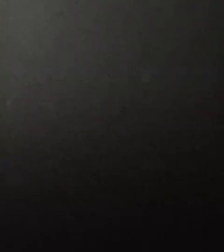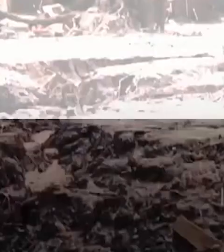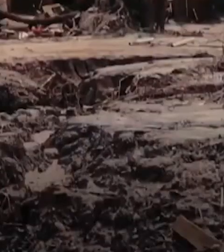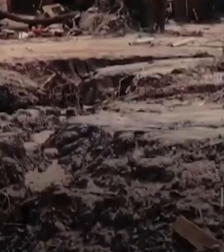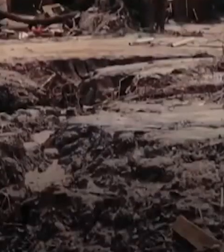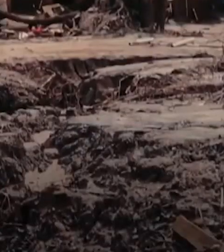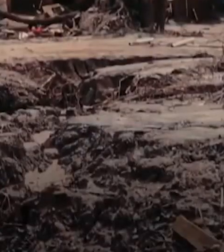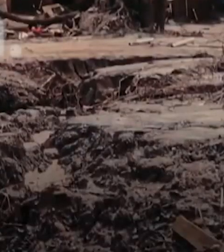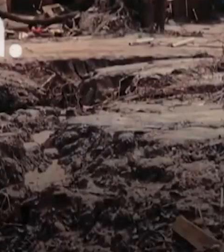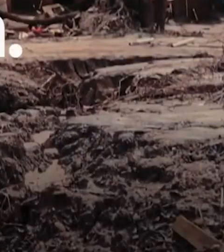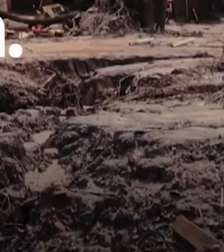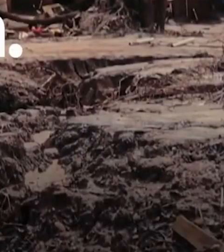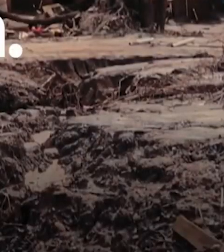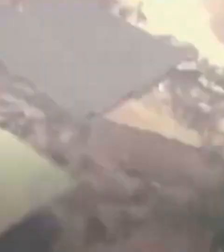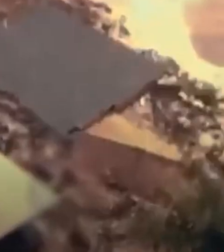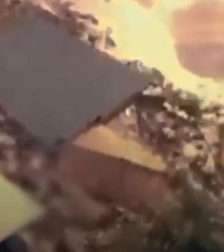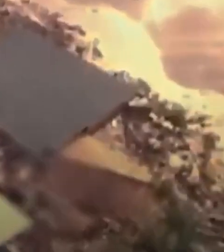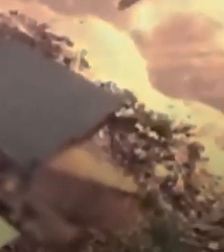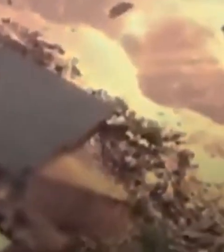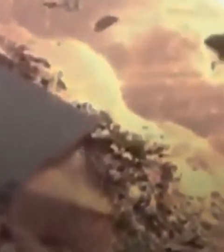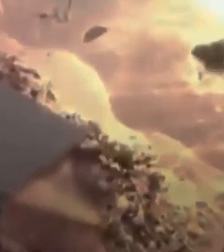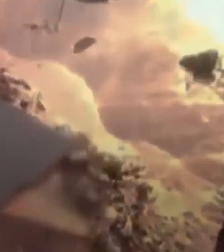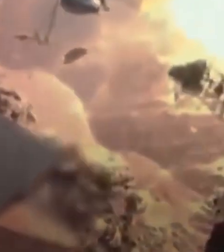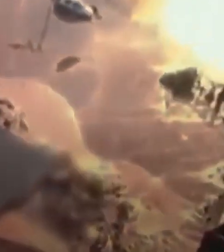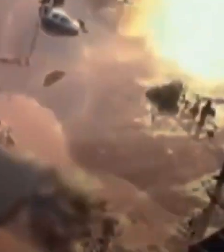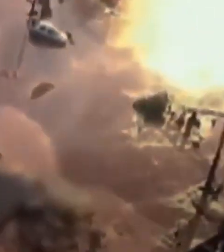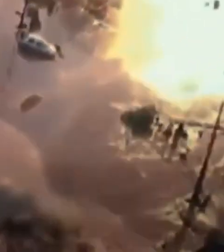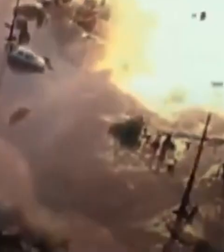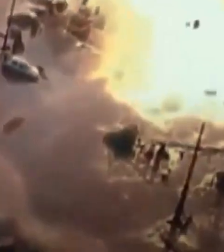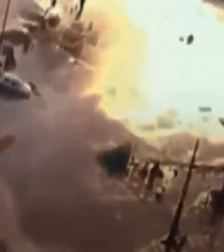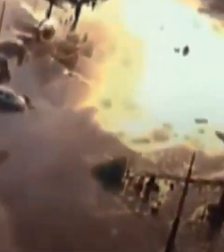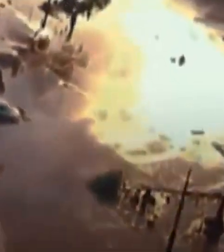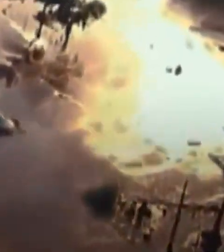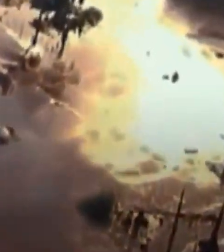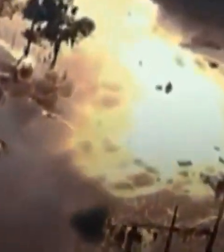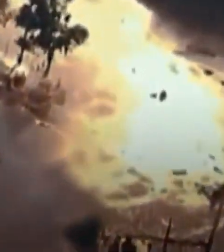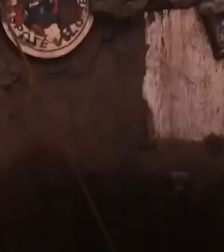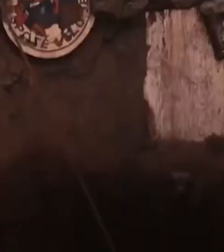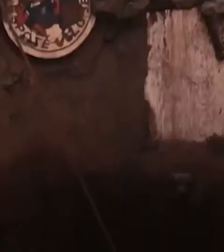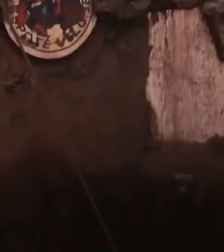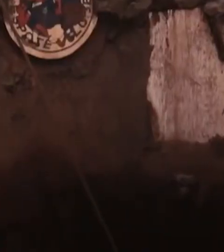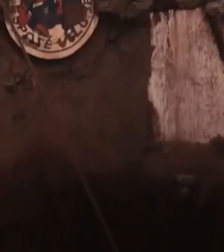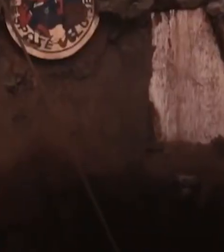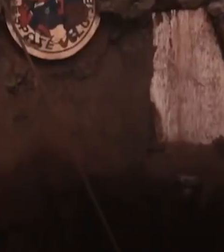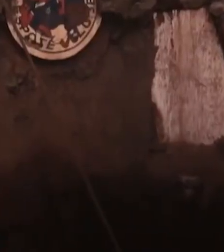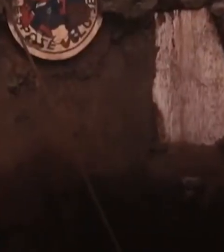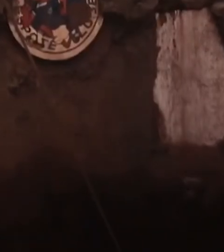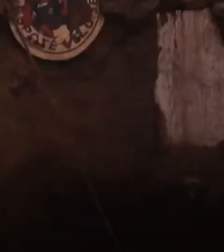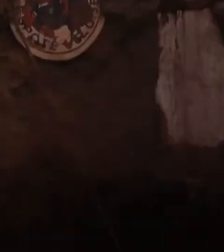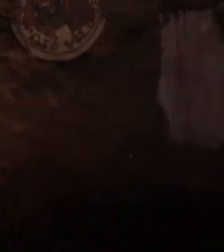Não podemos deixar isso assim. Não podemos deixar fazerem isso na nossa